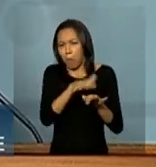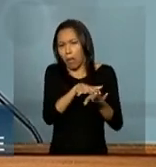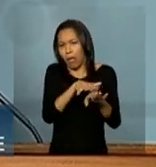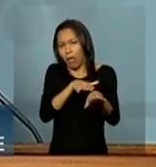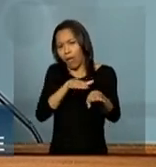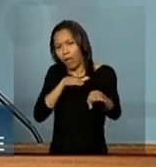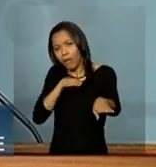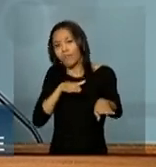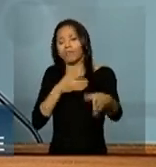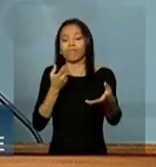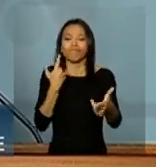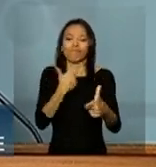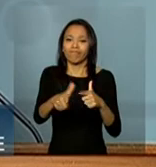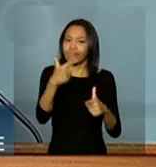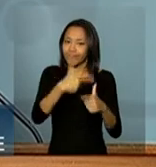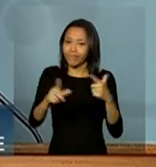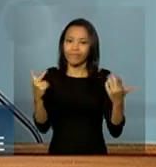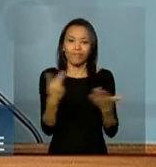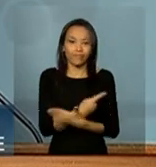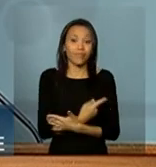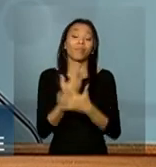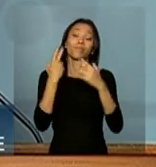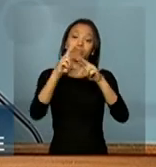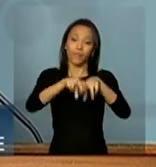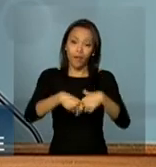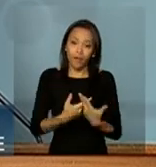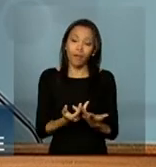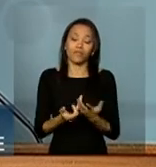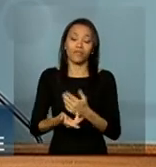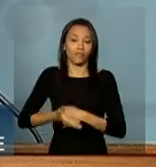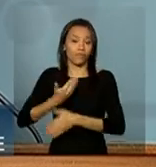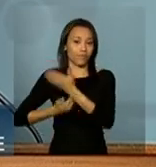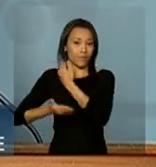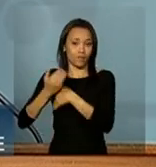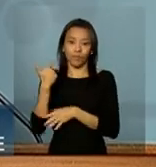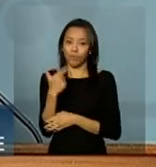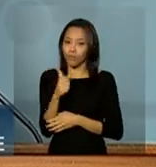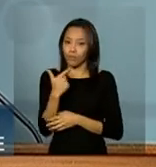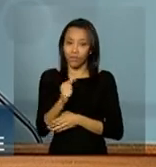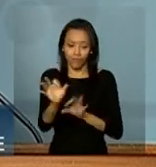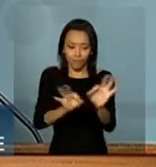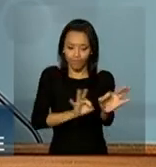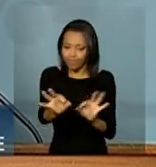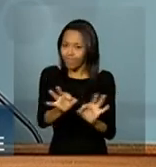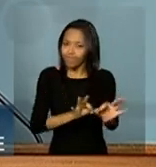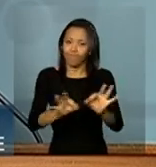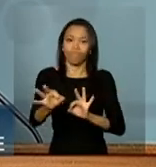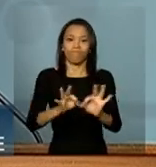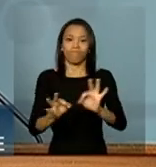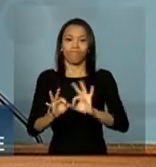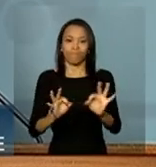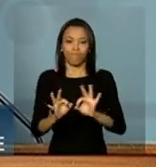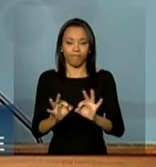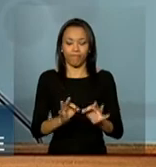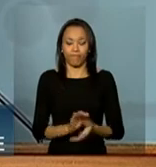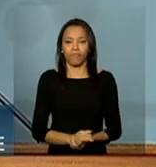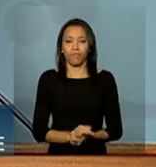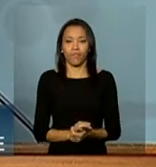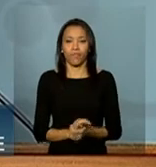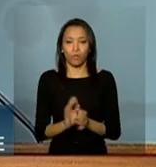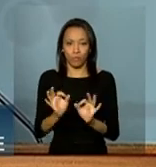foi exatamente a ocorrência dessa falta de legado preventivo, inclusive, no